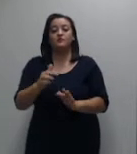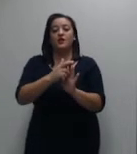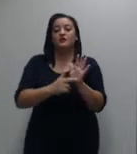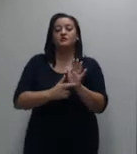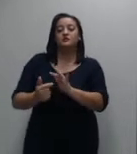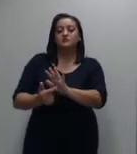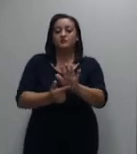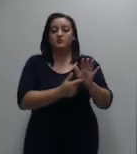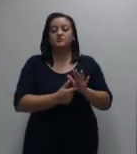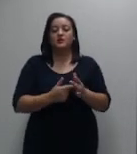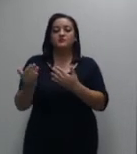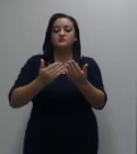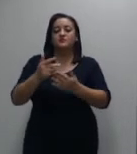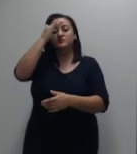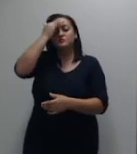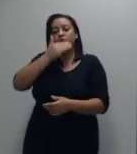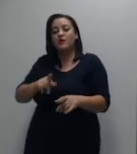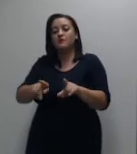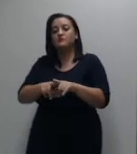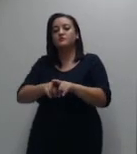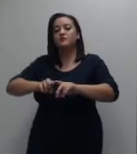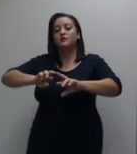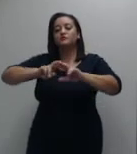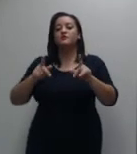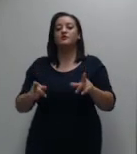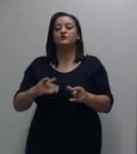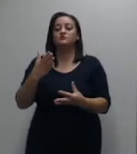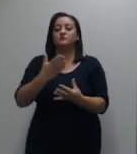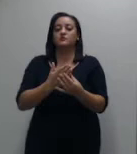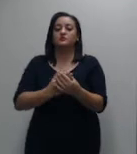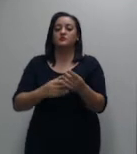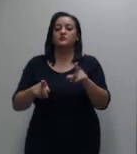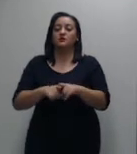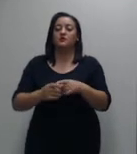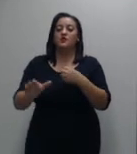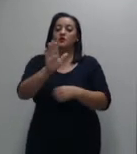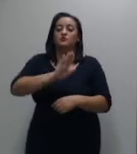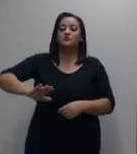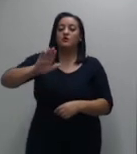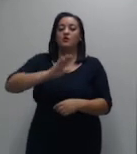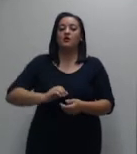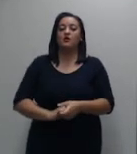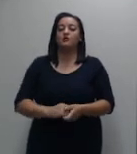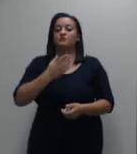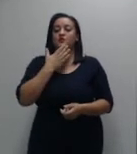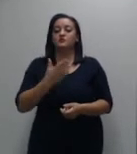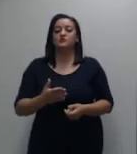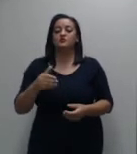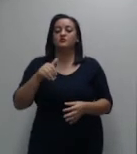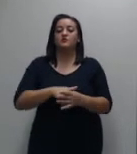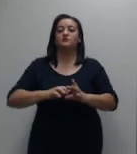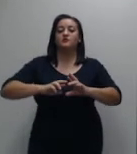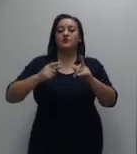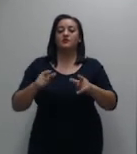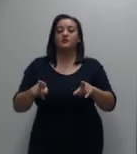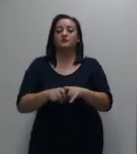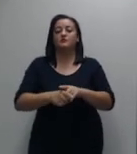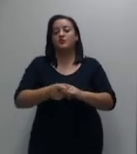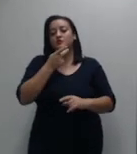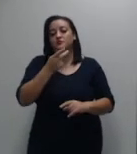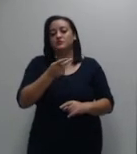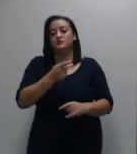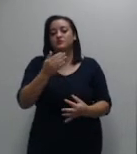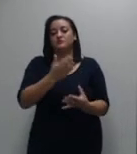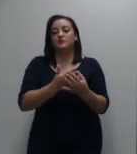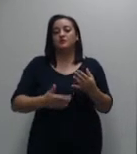demonstração de similitude fática incontroversa e processuais no âmbito de embargos de divergência e cito precedente de